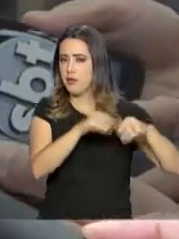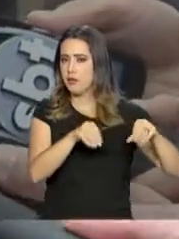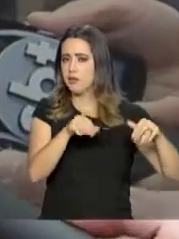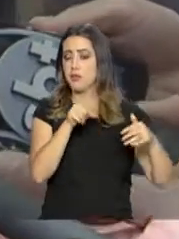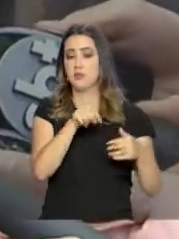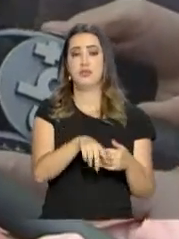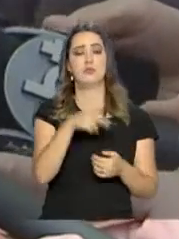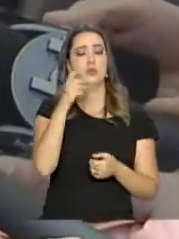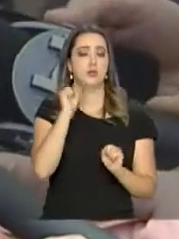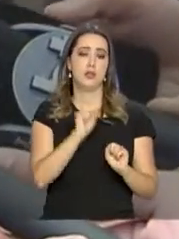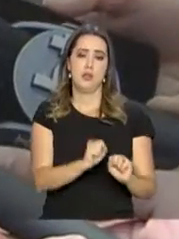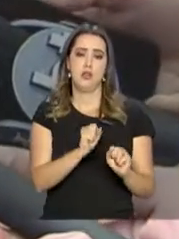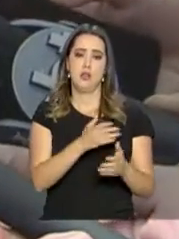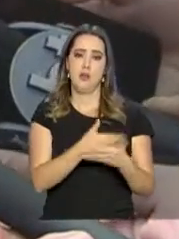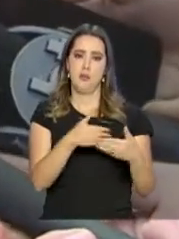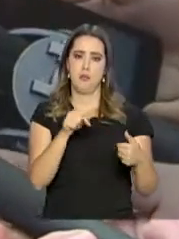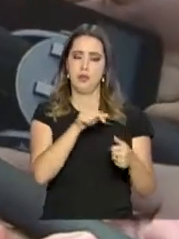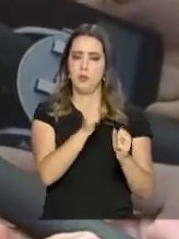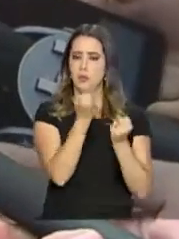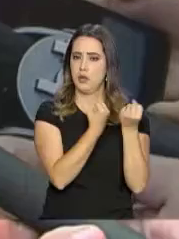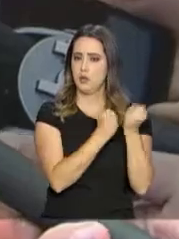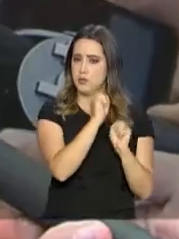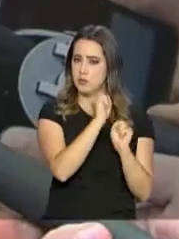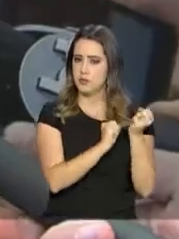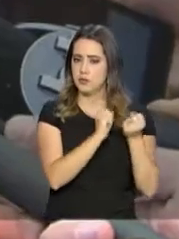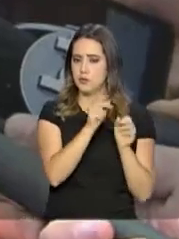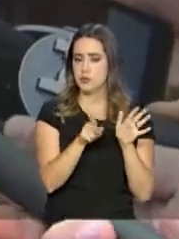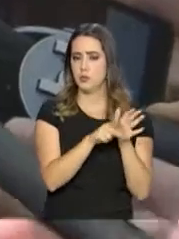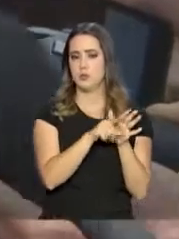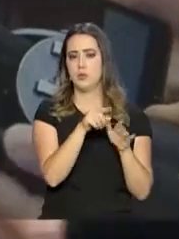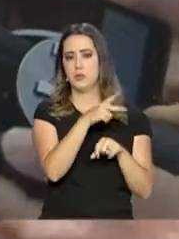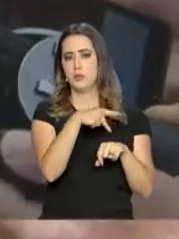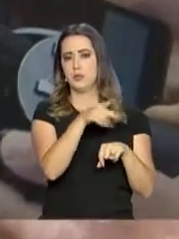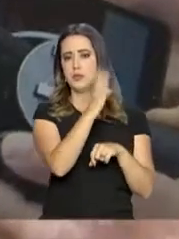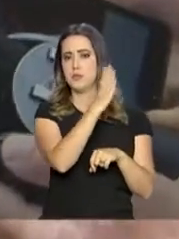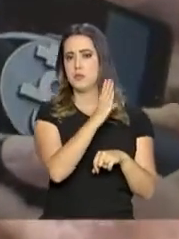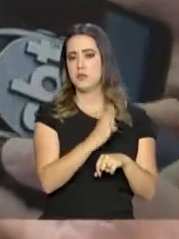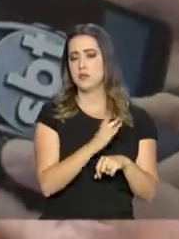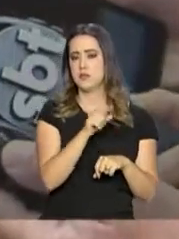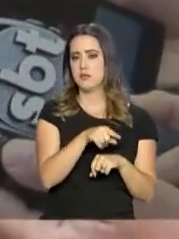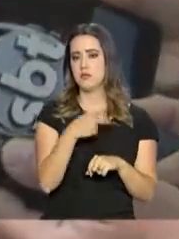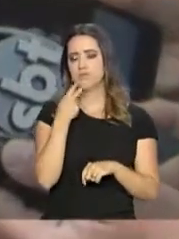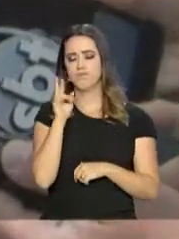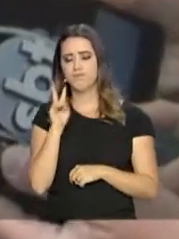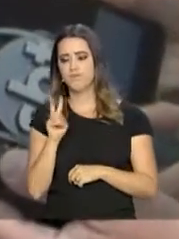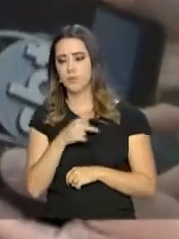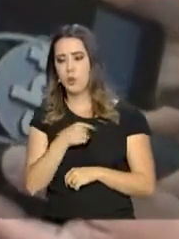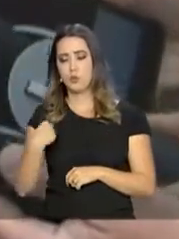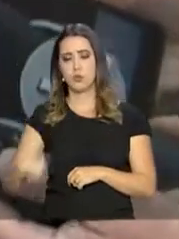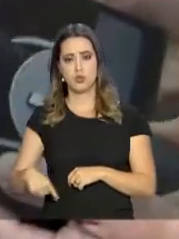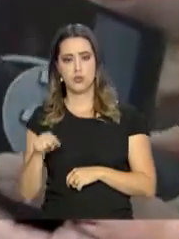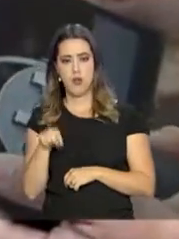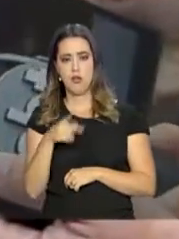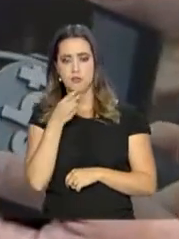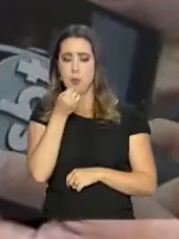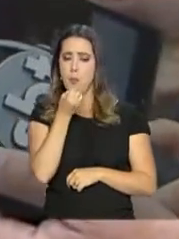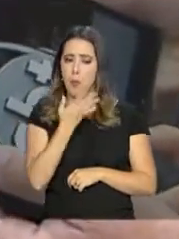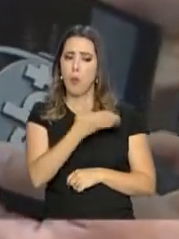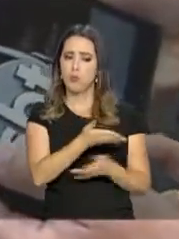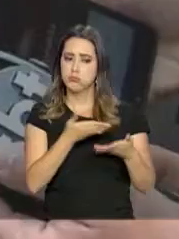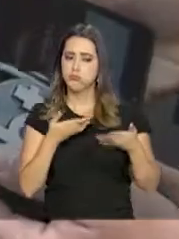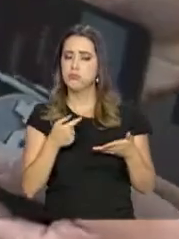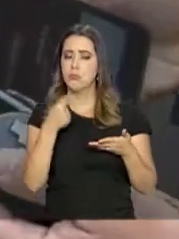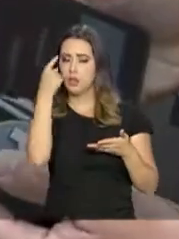naturalmente permite a industrialização no nosso país. E ele recebeu muito bem essas